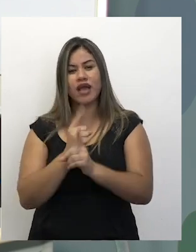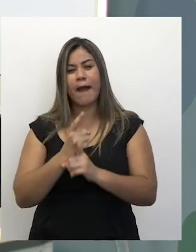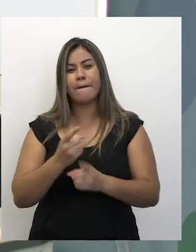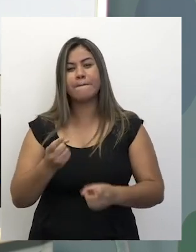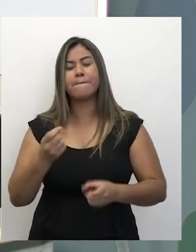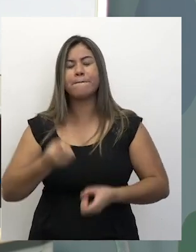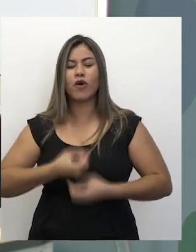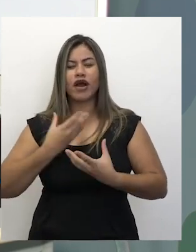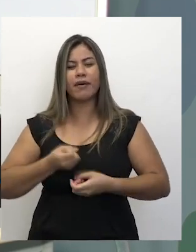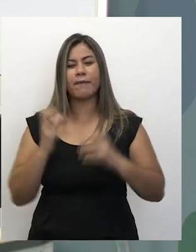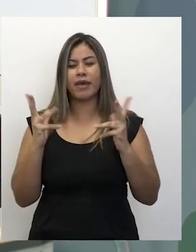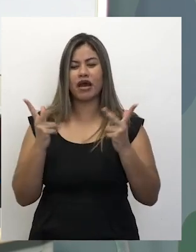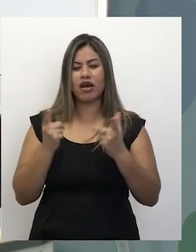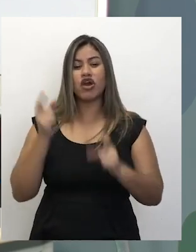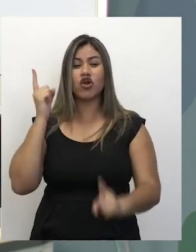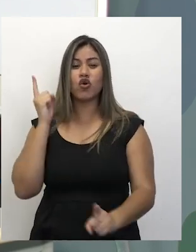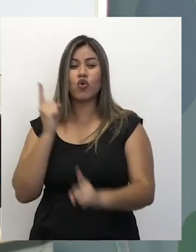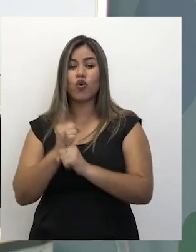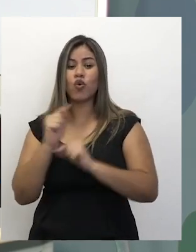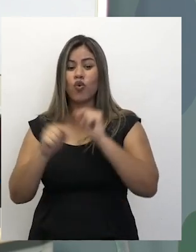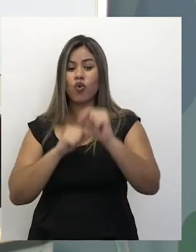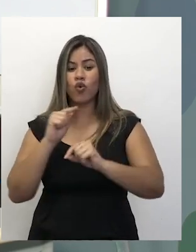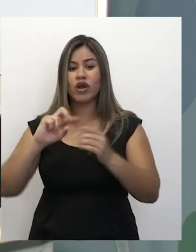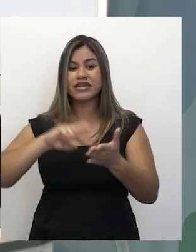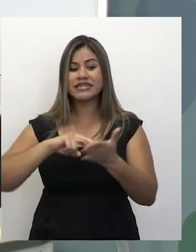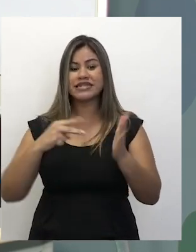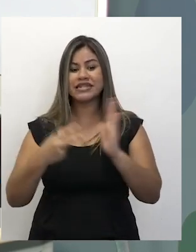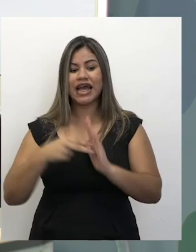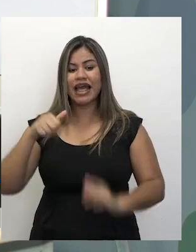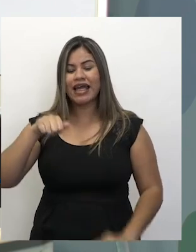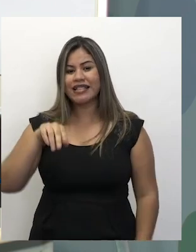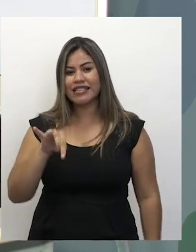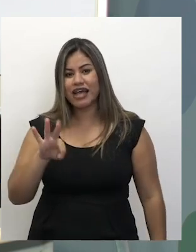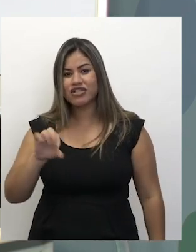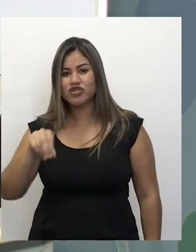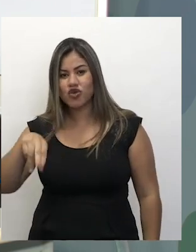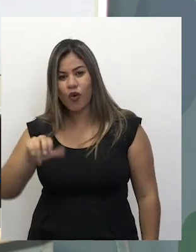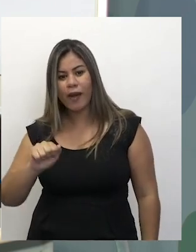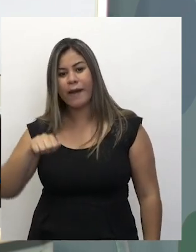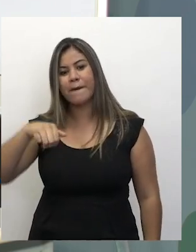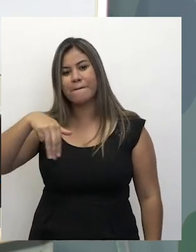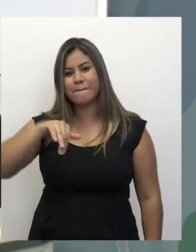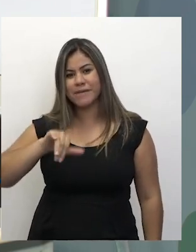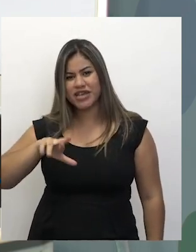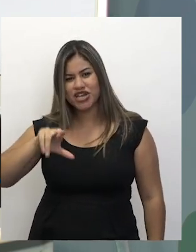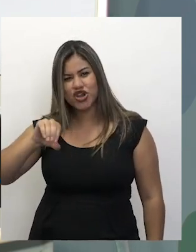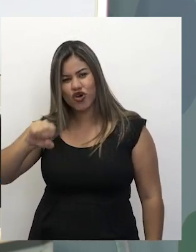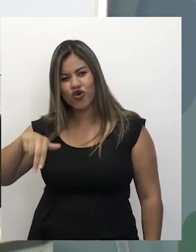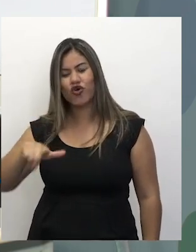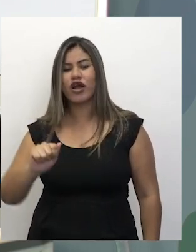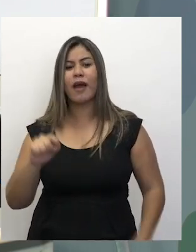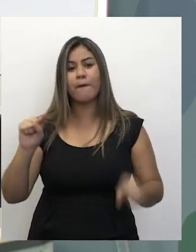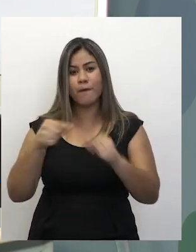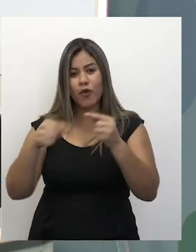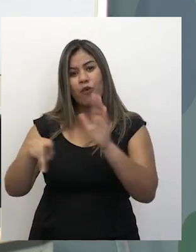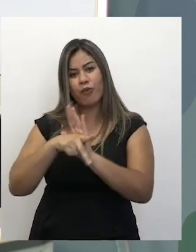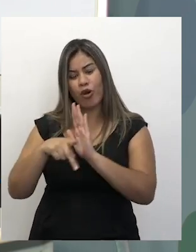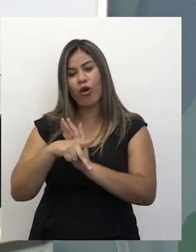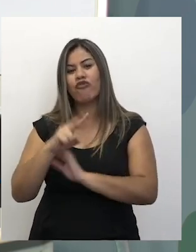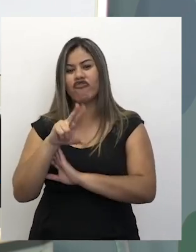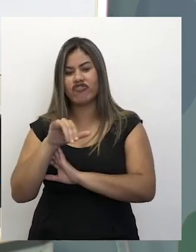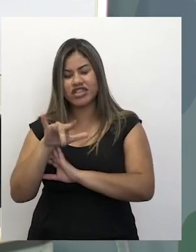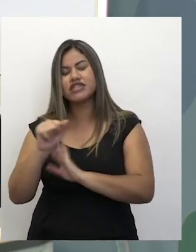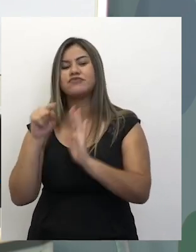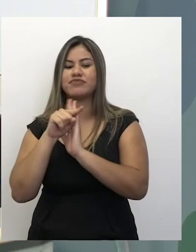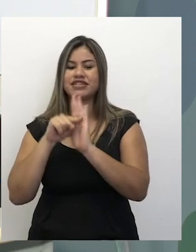e descubram aqui olha o que significa na tonga da mironga do kabuletê uma música maravilhosa do Vinícius que era músico